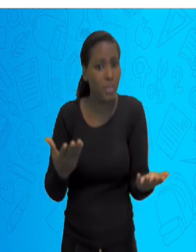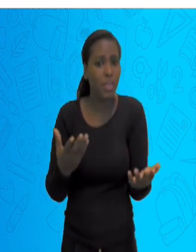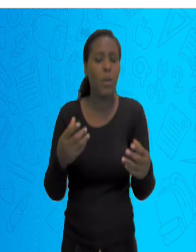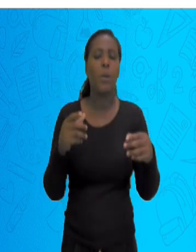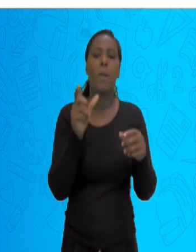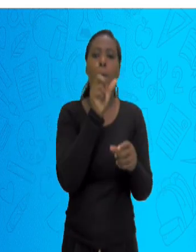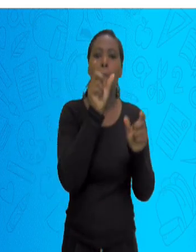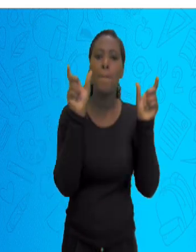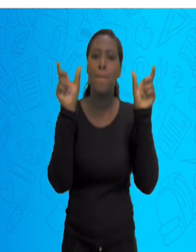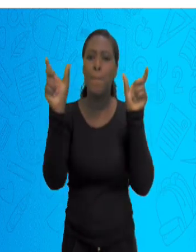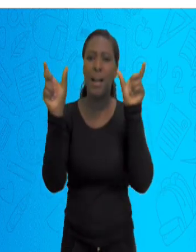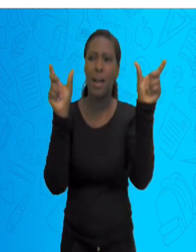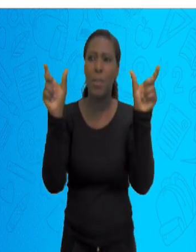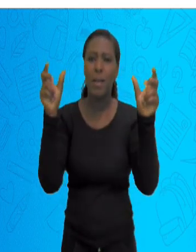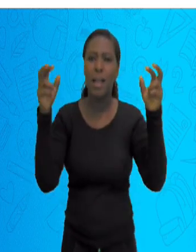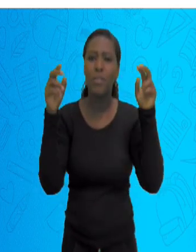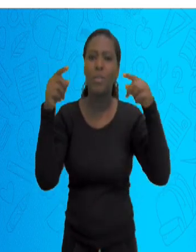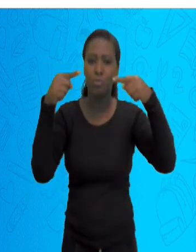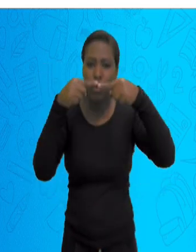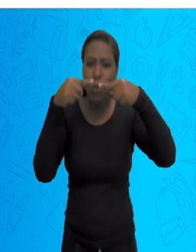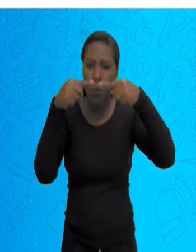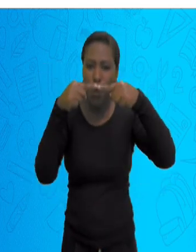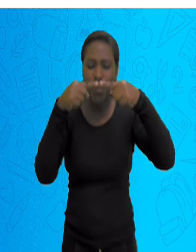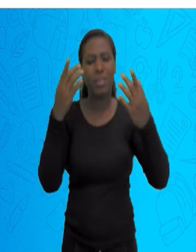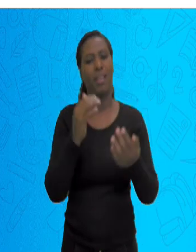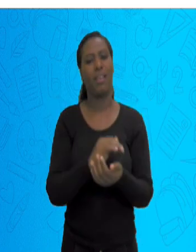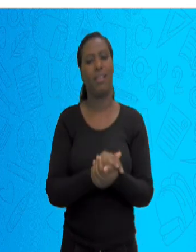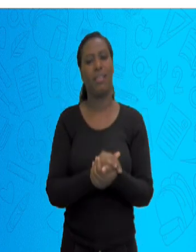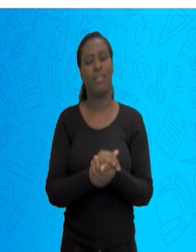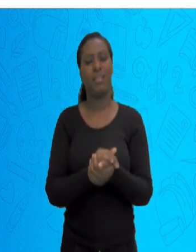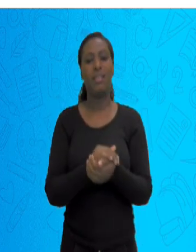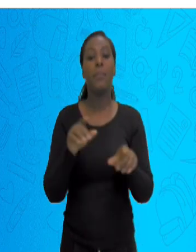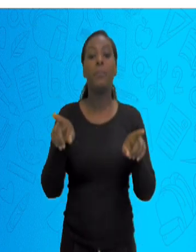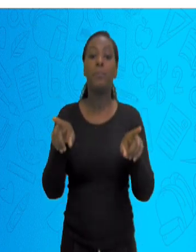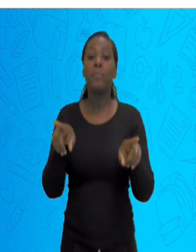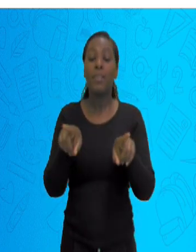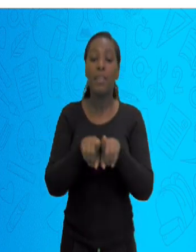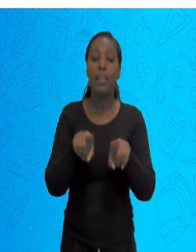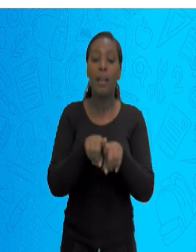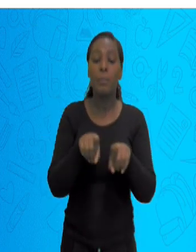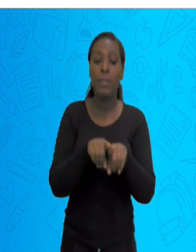combinam. E a linguagem é figurativa.